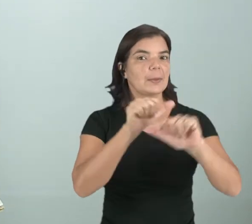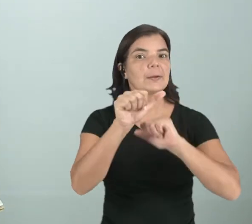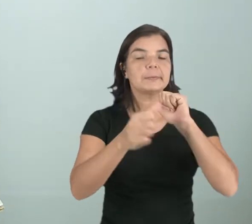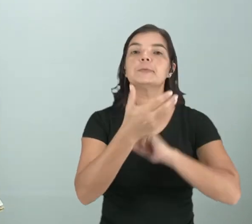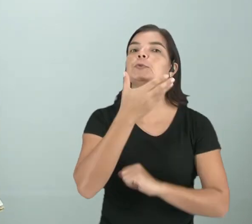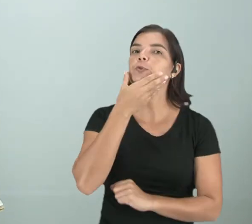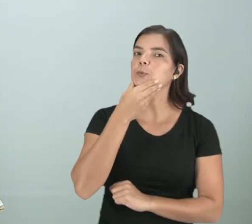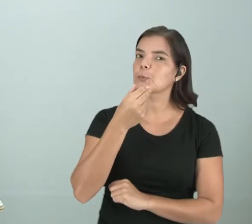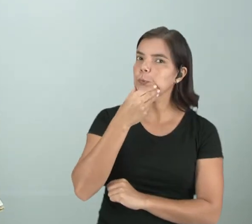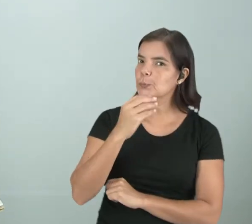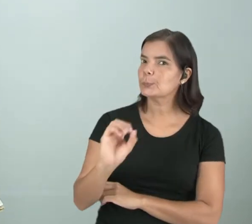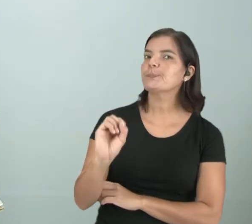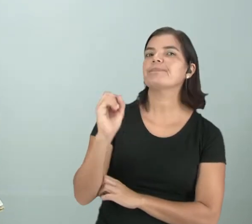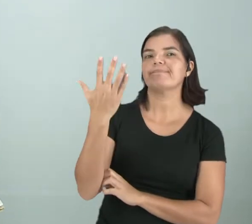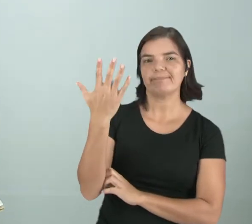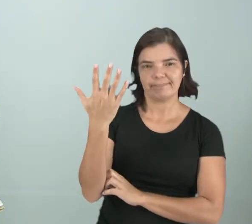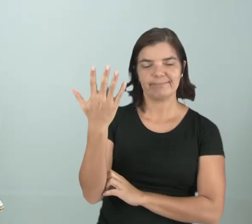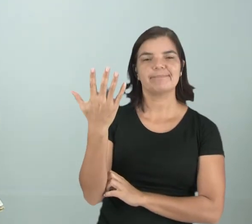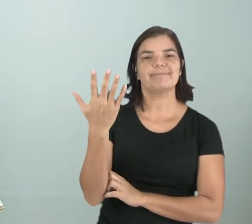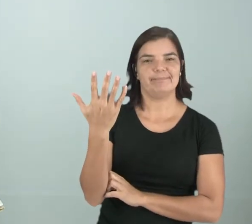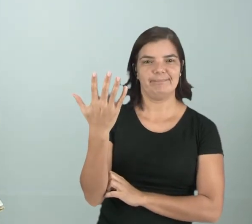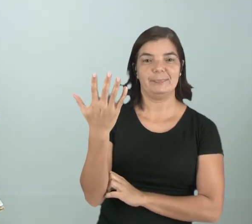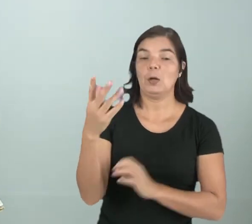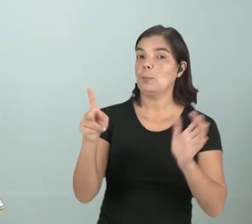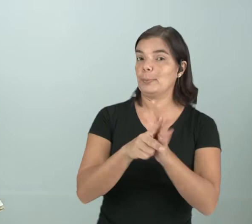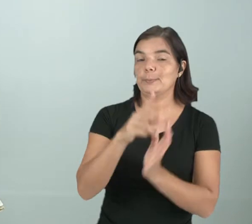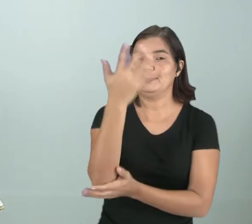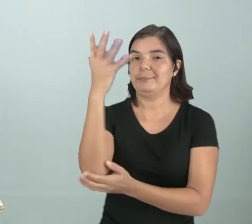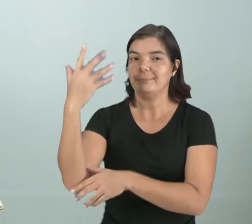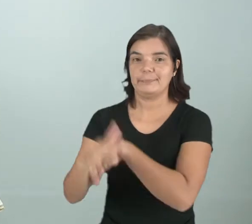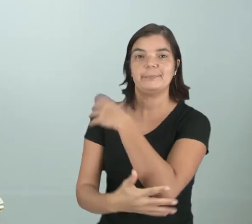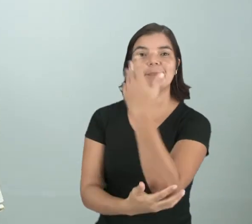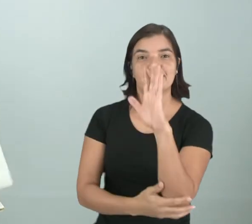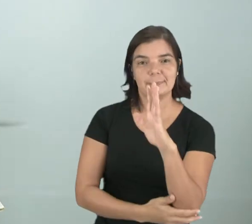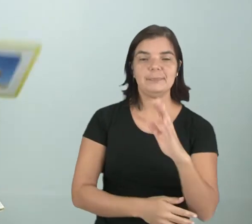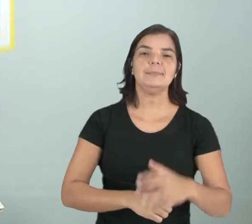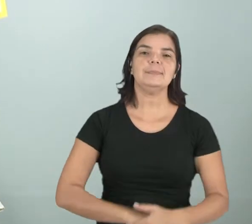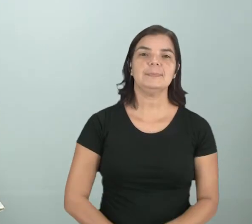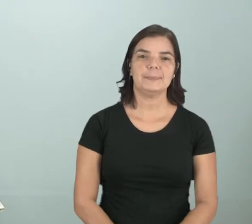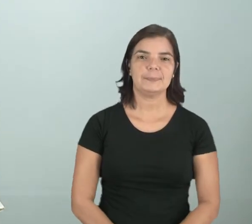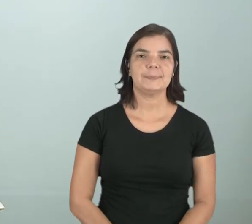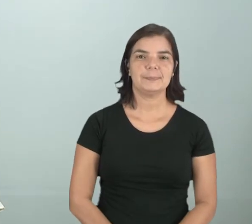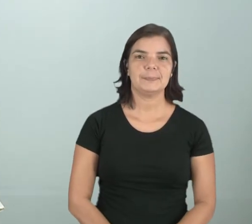transformações que ocorreram pela ação da própria natureza.